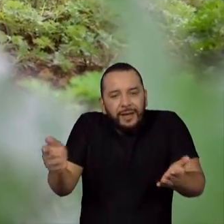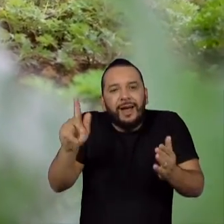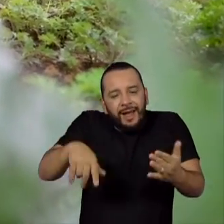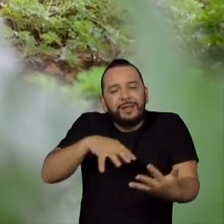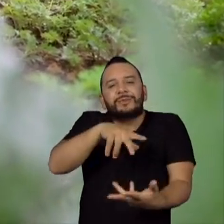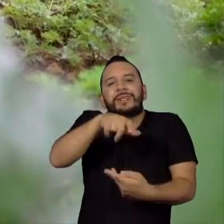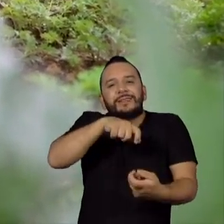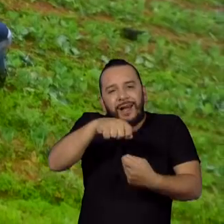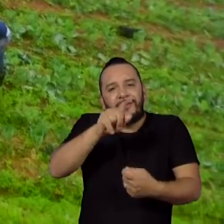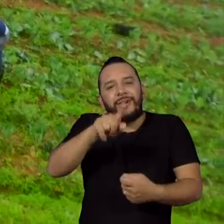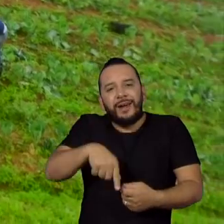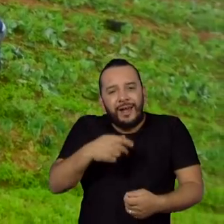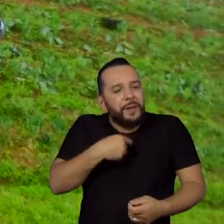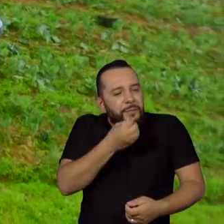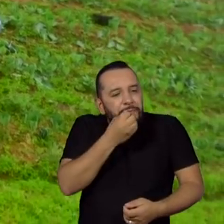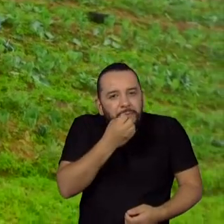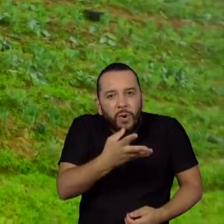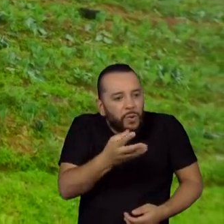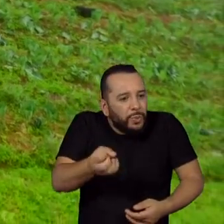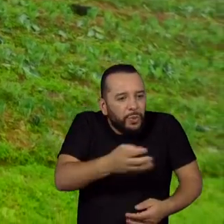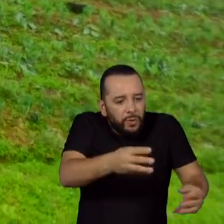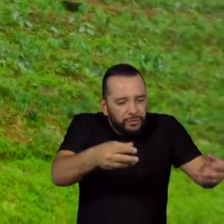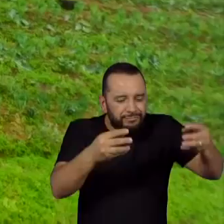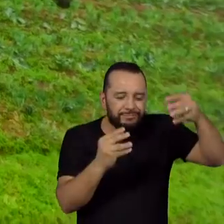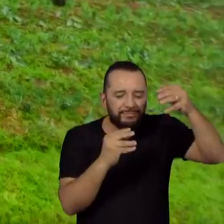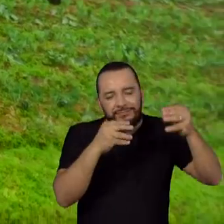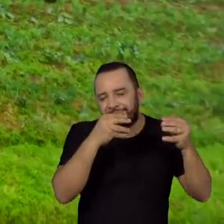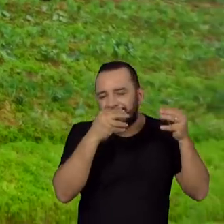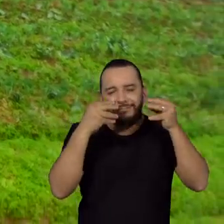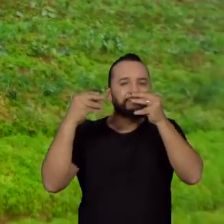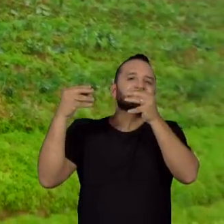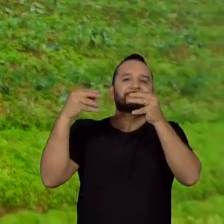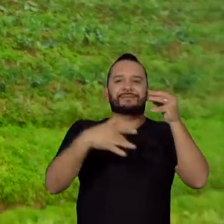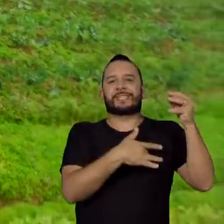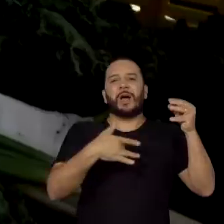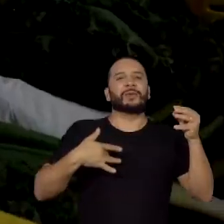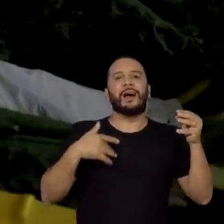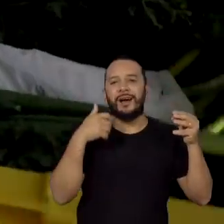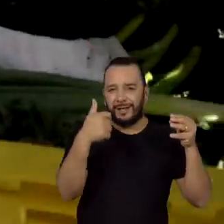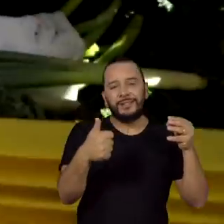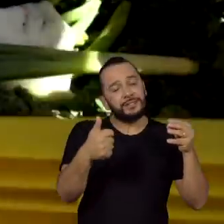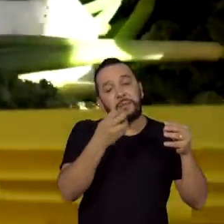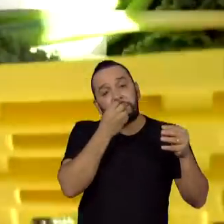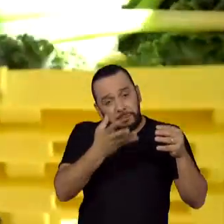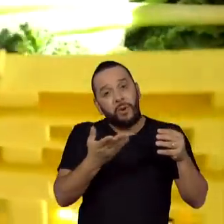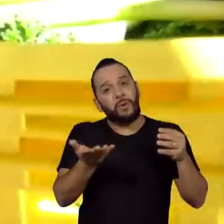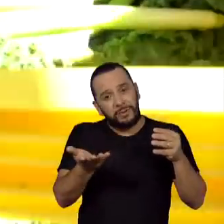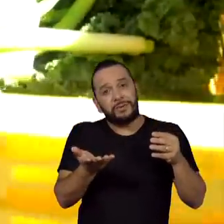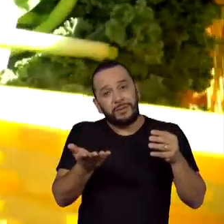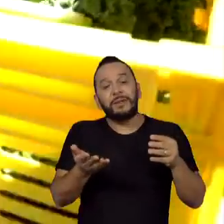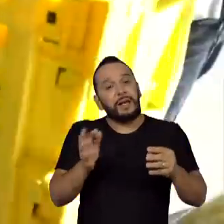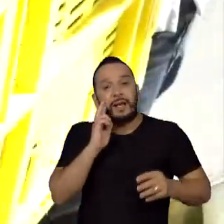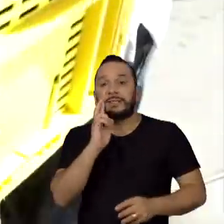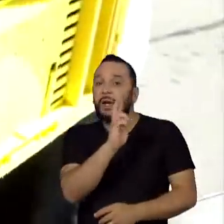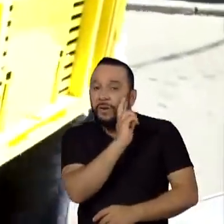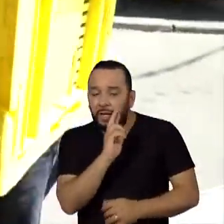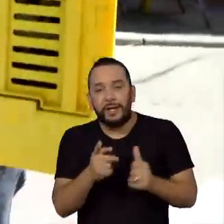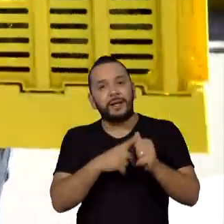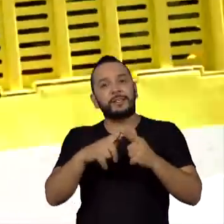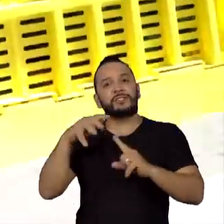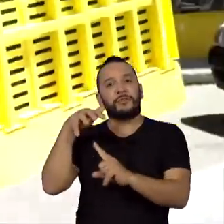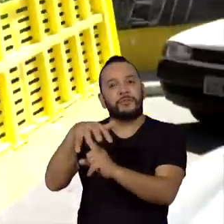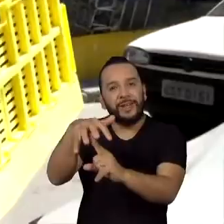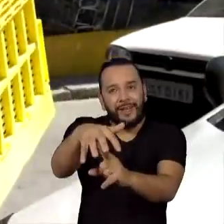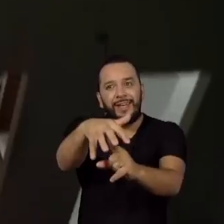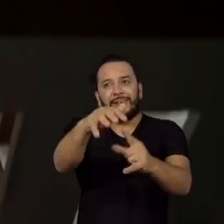que a cidade tem muito interesse em ter nos seus estoques, né, nos seus restaurantes, nas suas feiras